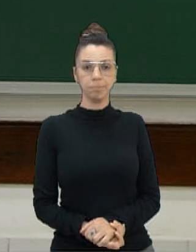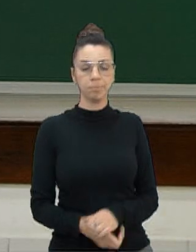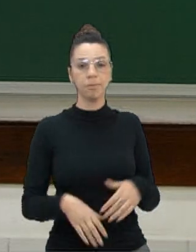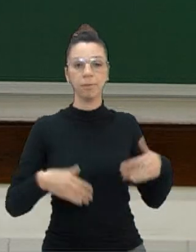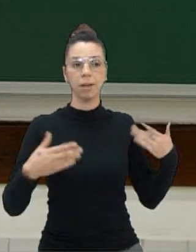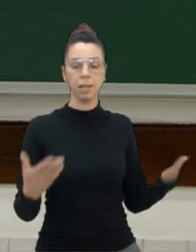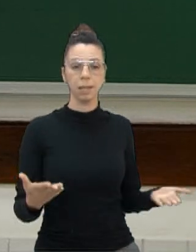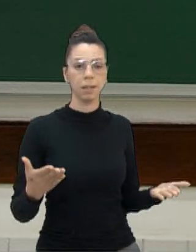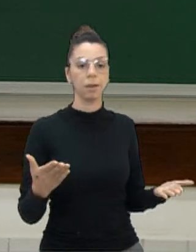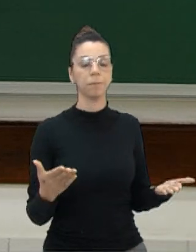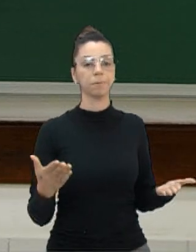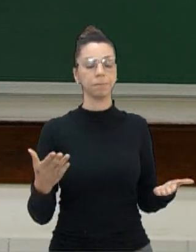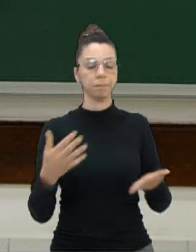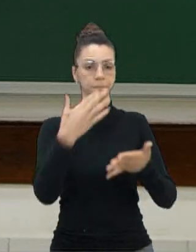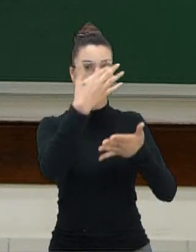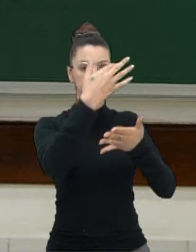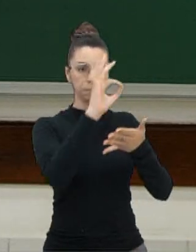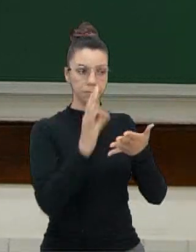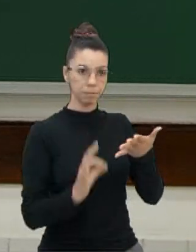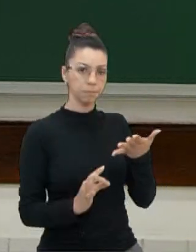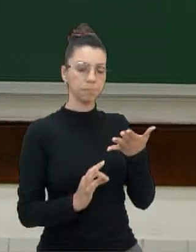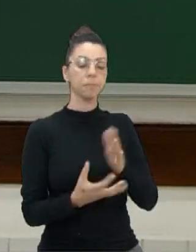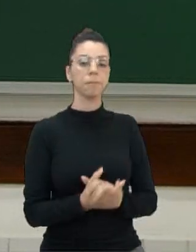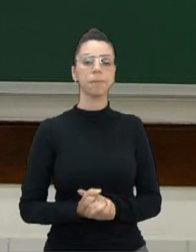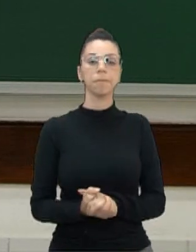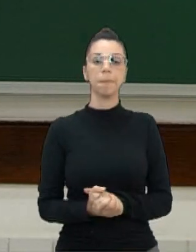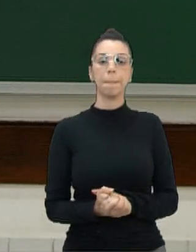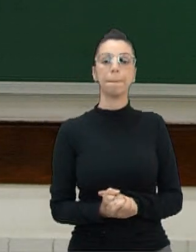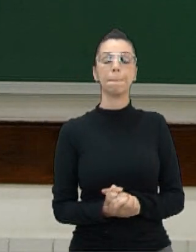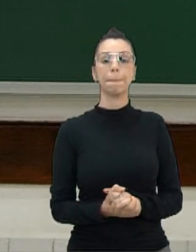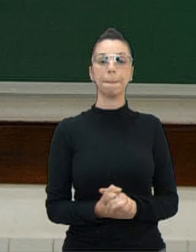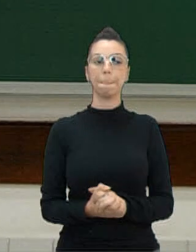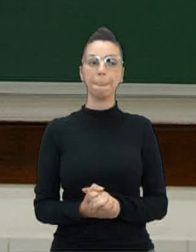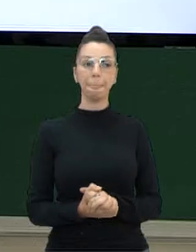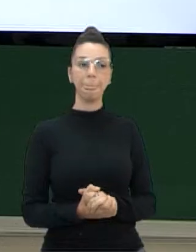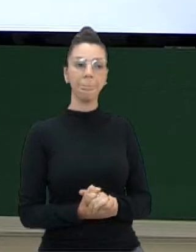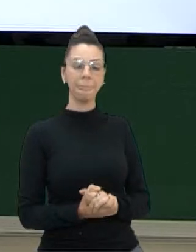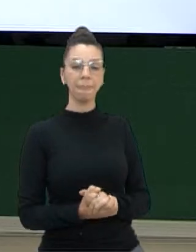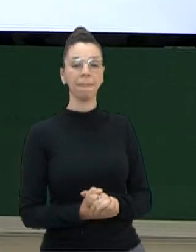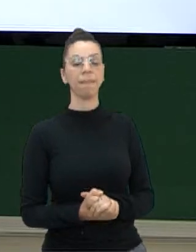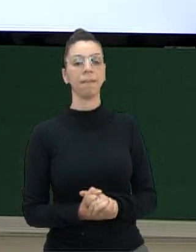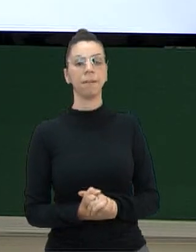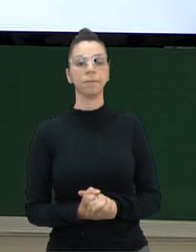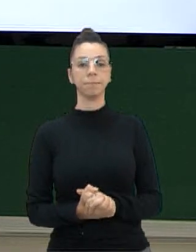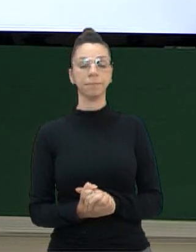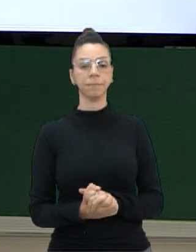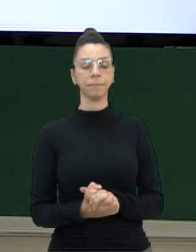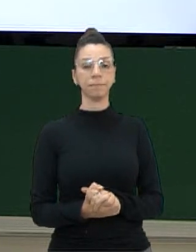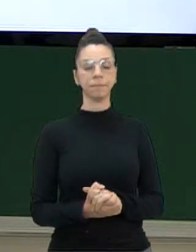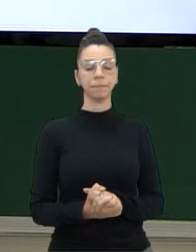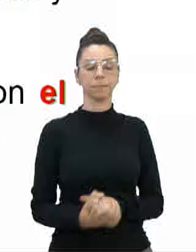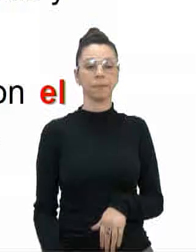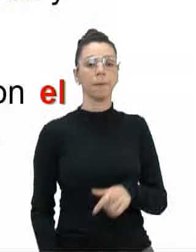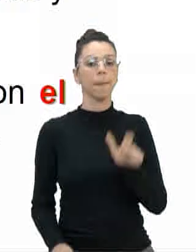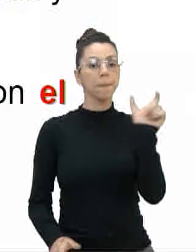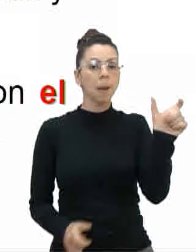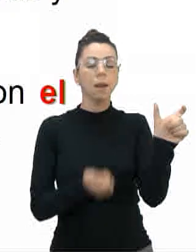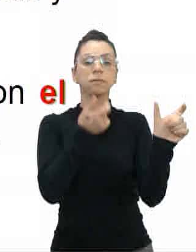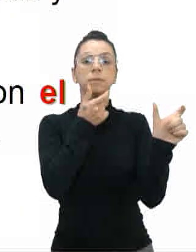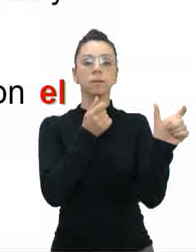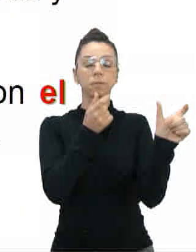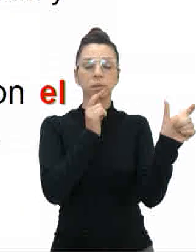Então, a la correção. O que temos aqui? Então, tocadisco, na palavra masculina singular, el tocadisco.